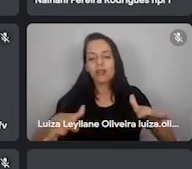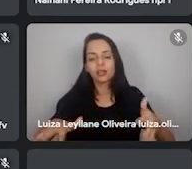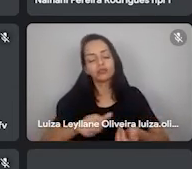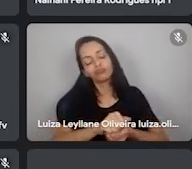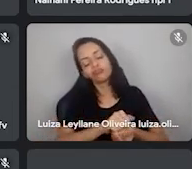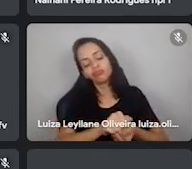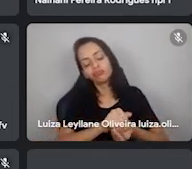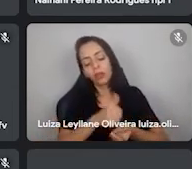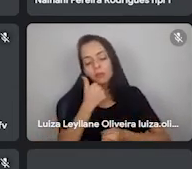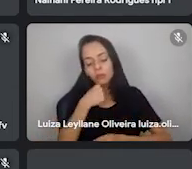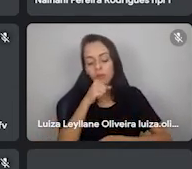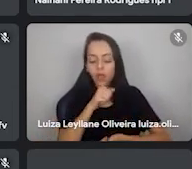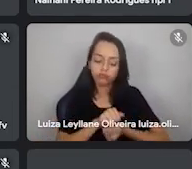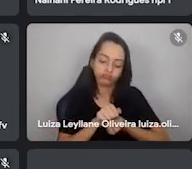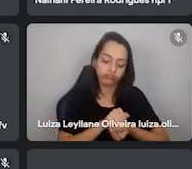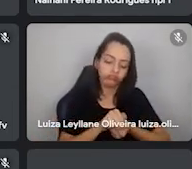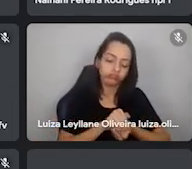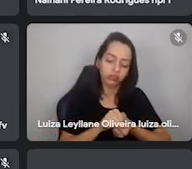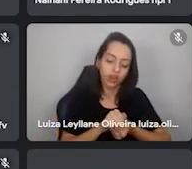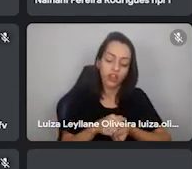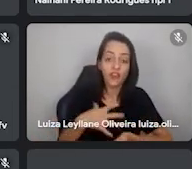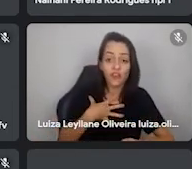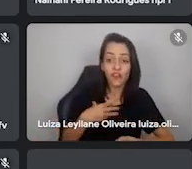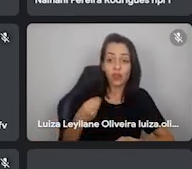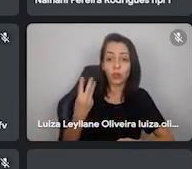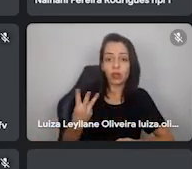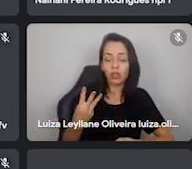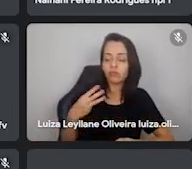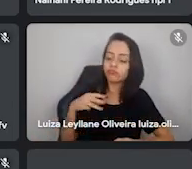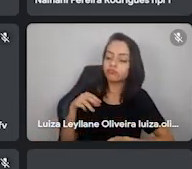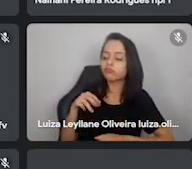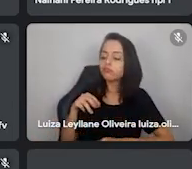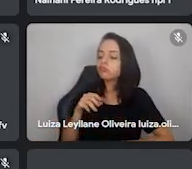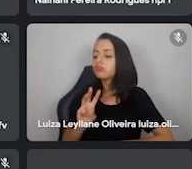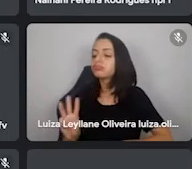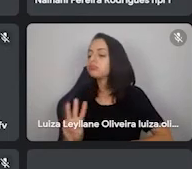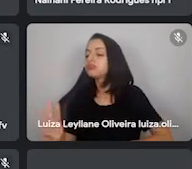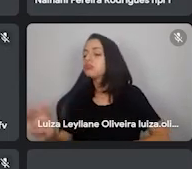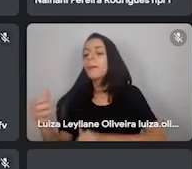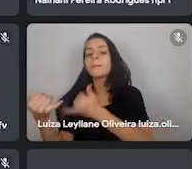embaixo, os 3 filhos foram brincar mais em cima.